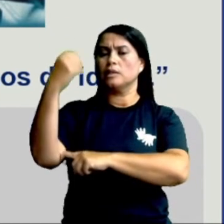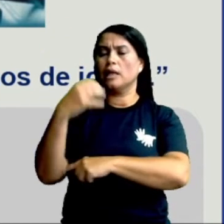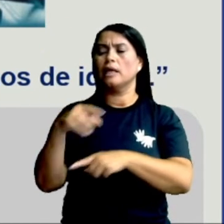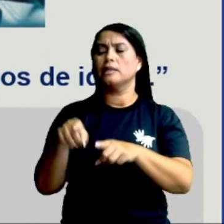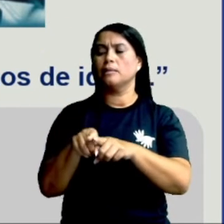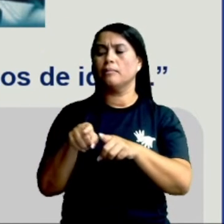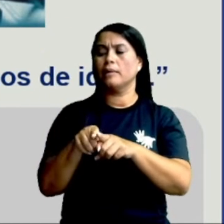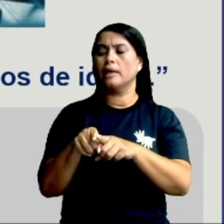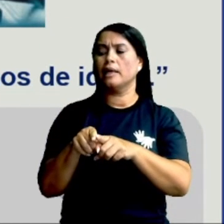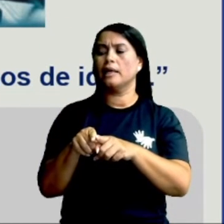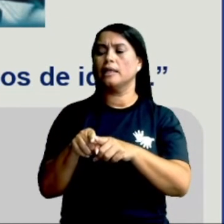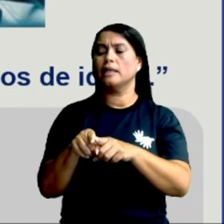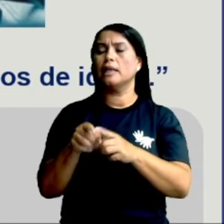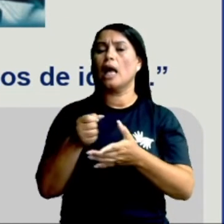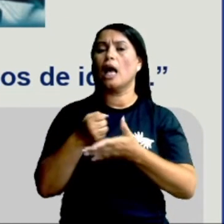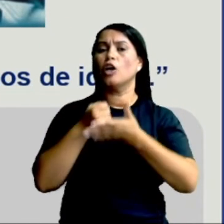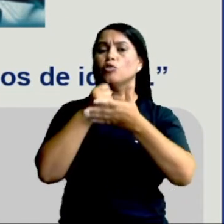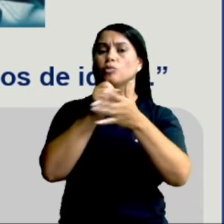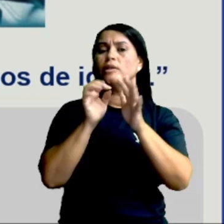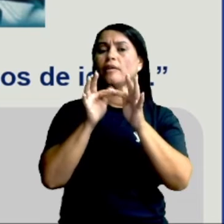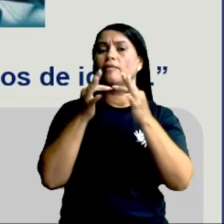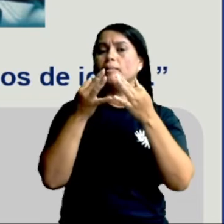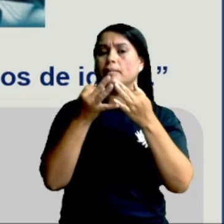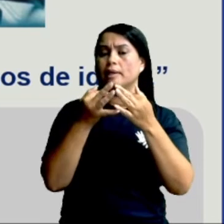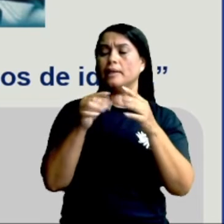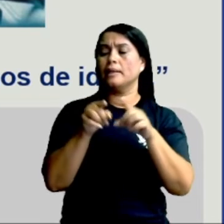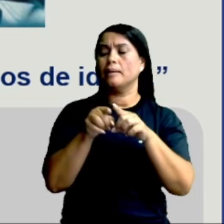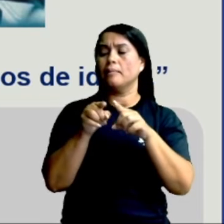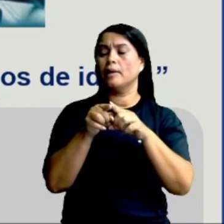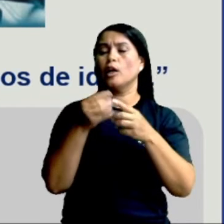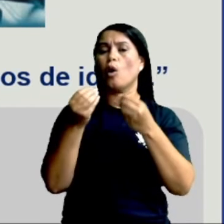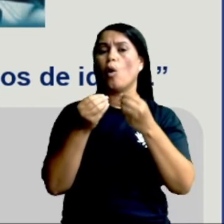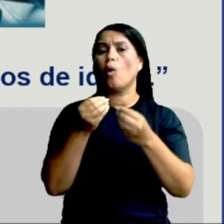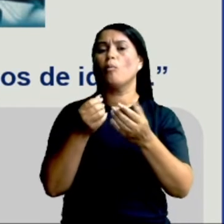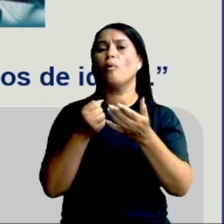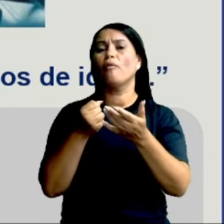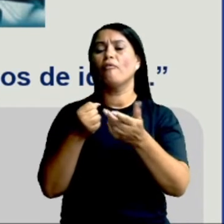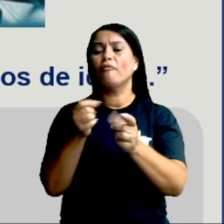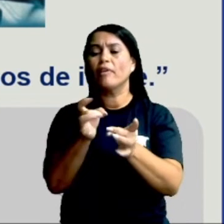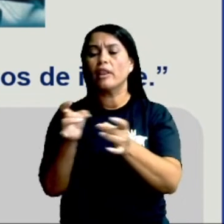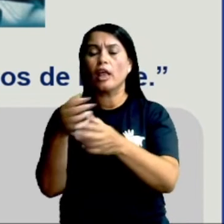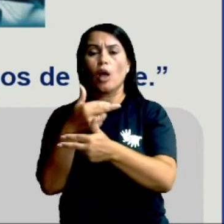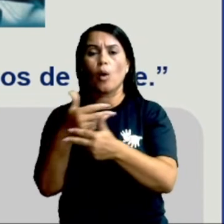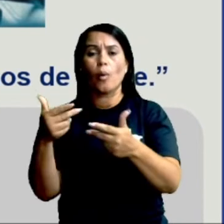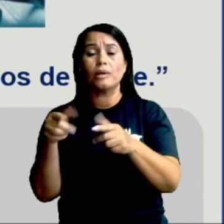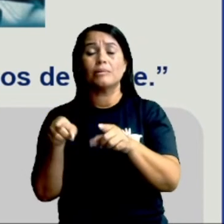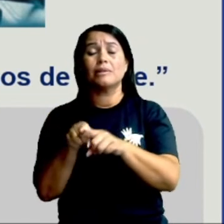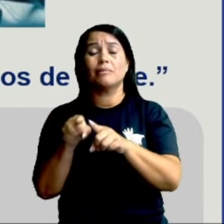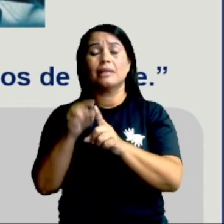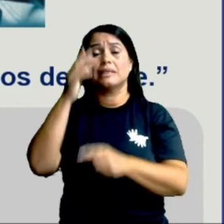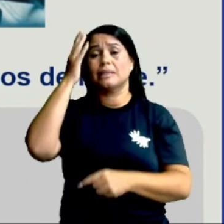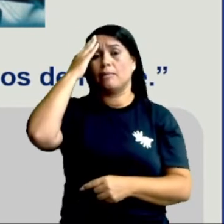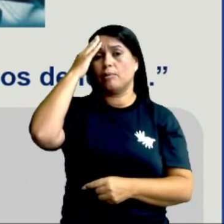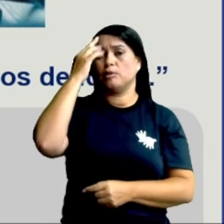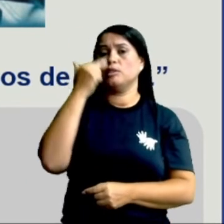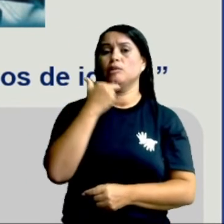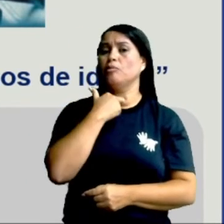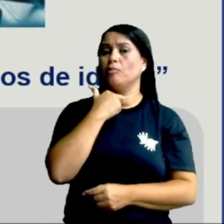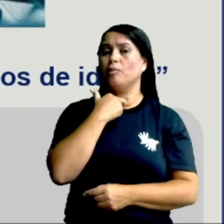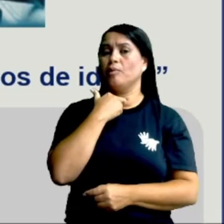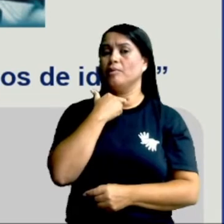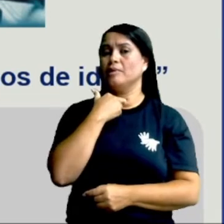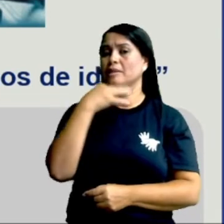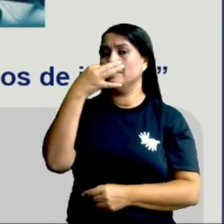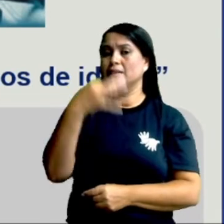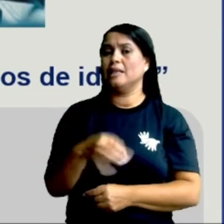forma também de ajudar seus pais, a sua família com o sustento de casa. Mas sabemos que isso não é legal,